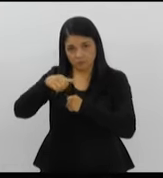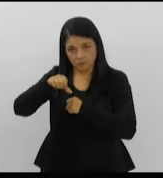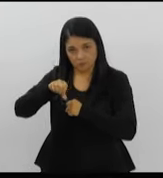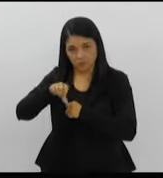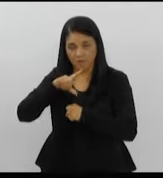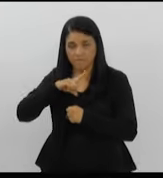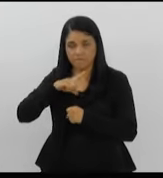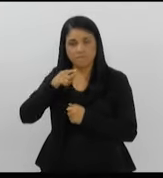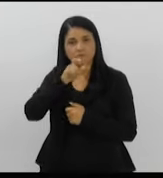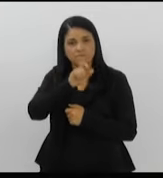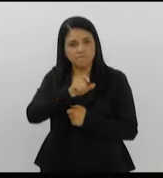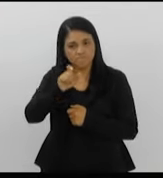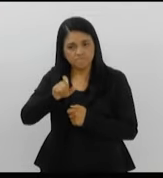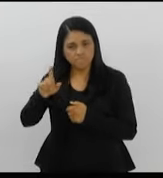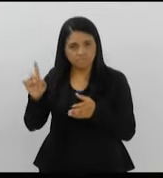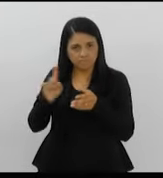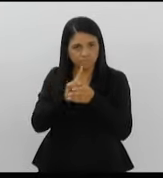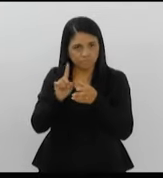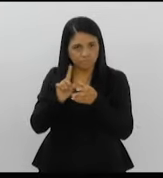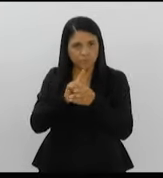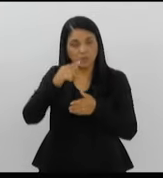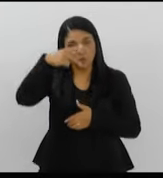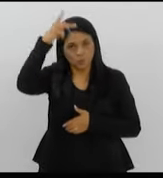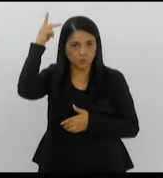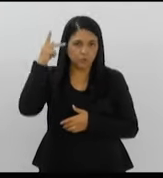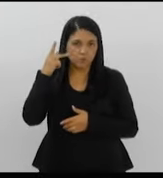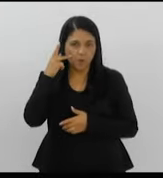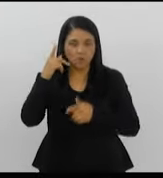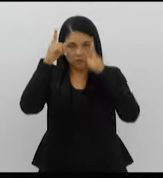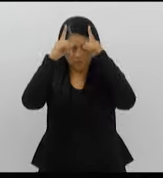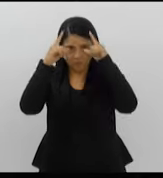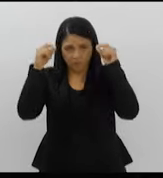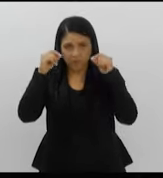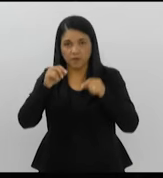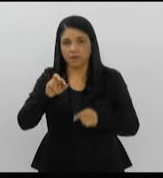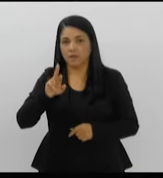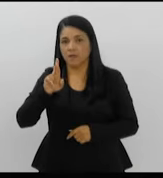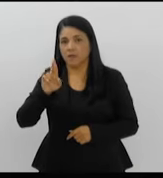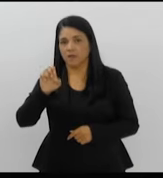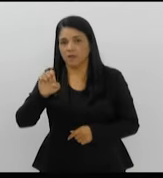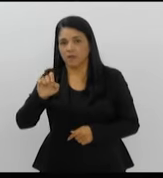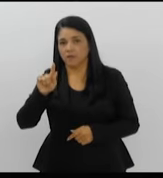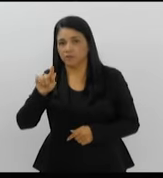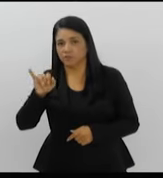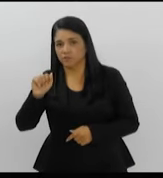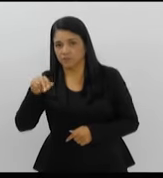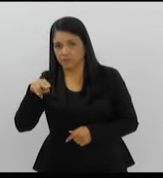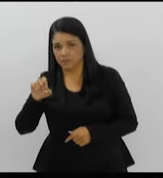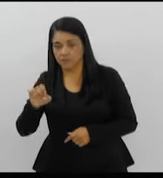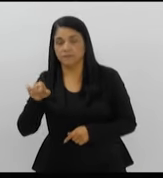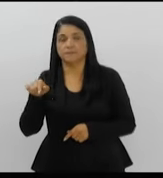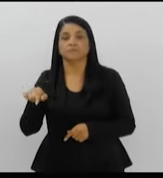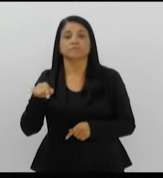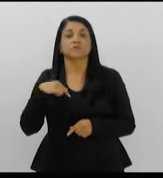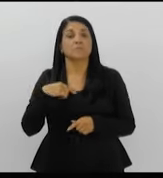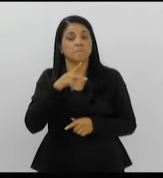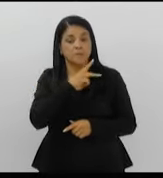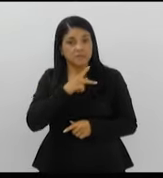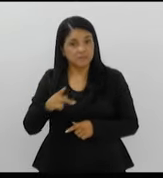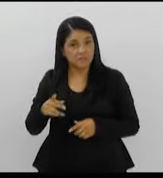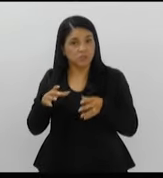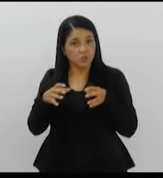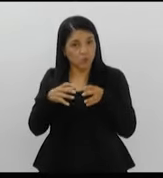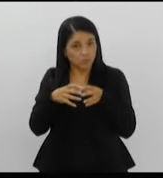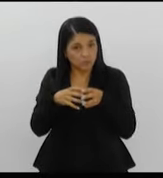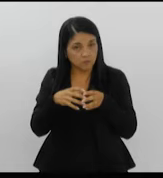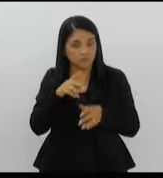deputados, deputado Luiz Paulo, deputada enfermeira Rejane, que já não se encontra conosco, que foi presidente da Comissão